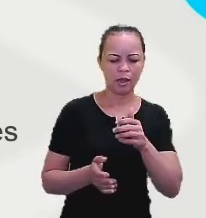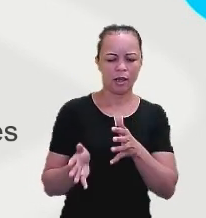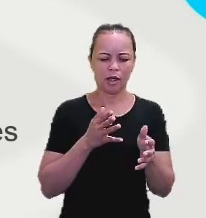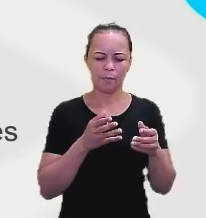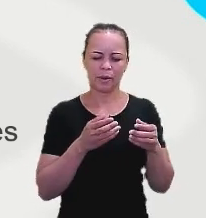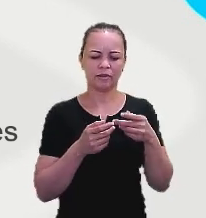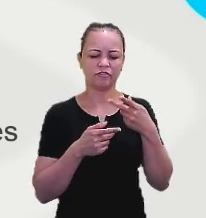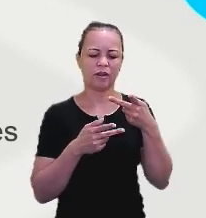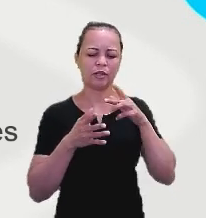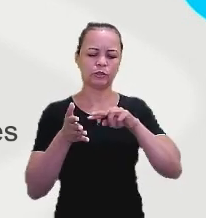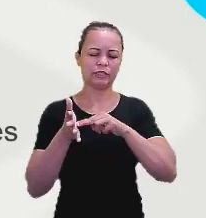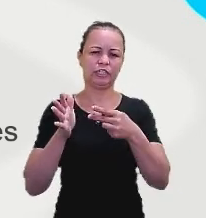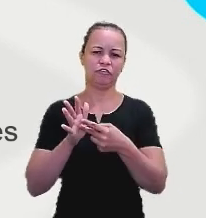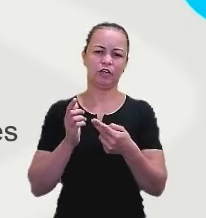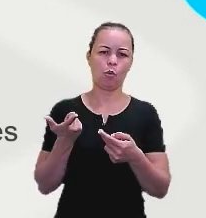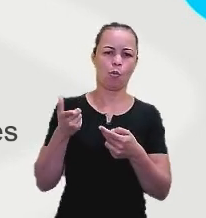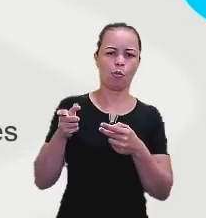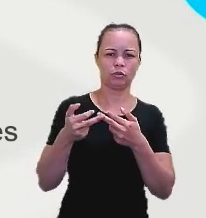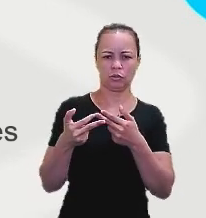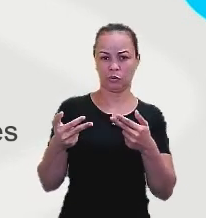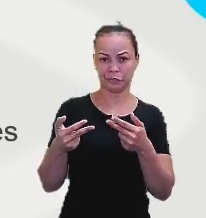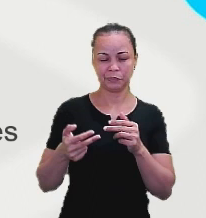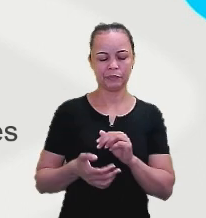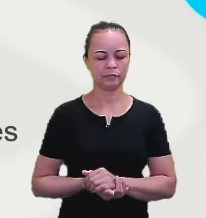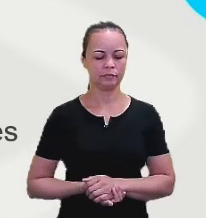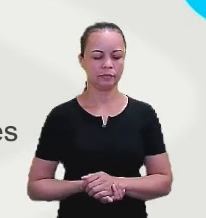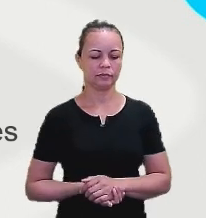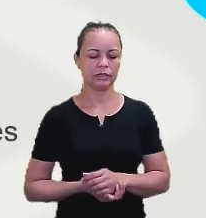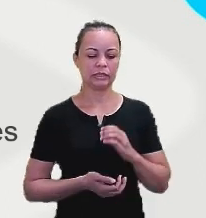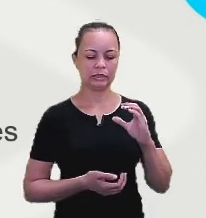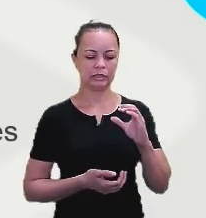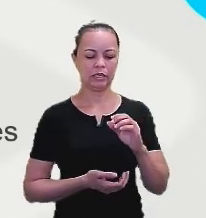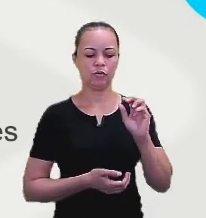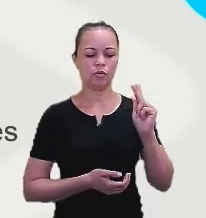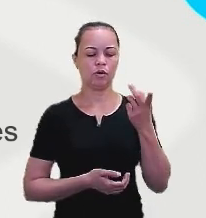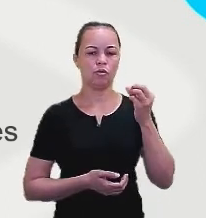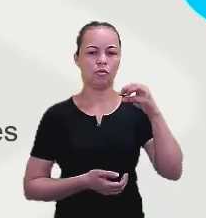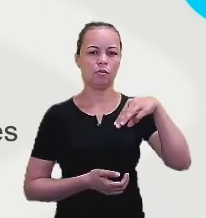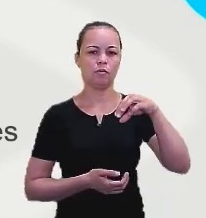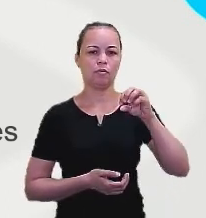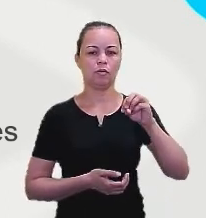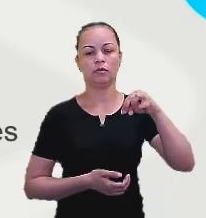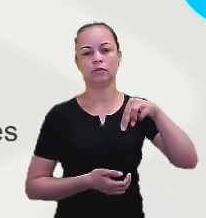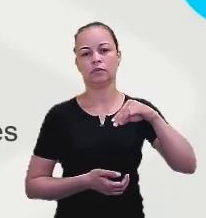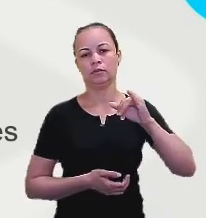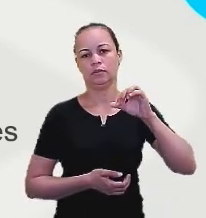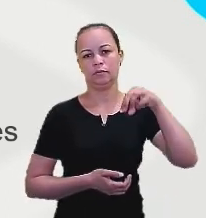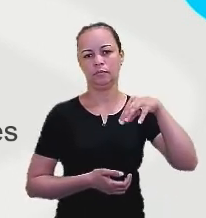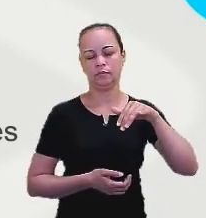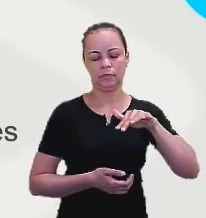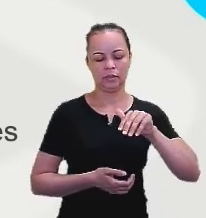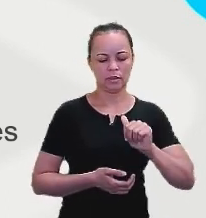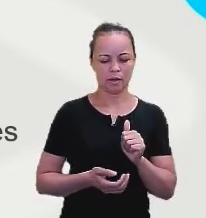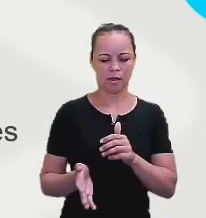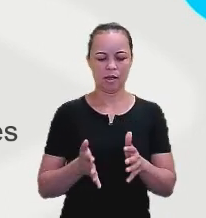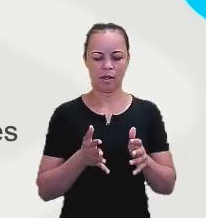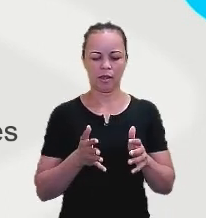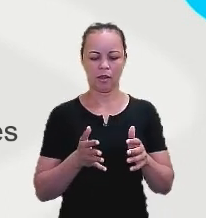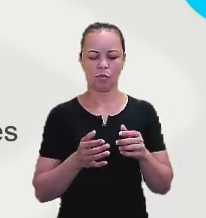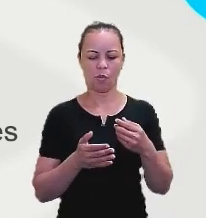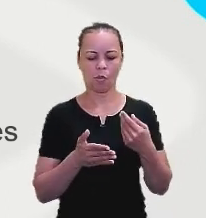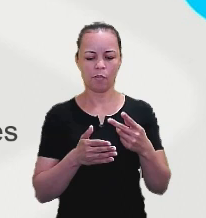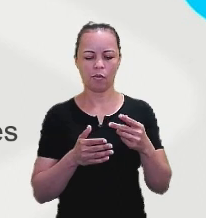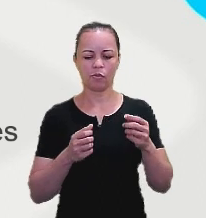outra coisa. É uma homonímia para opor, a partir do advérbio de lugar, o espaço